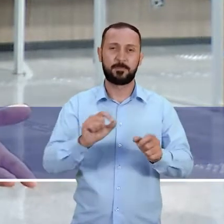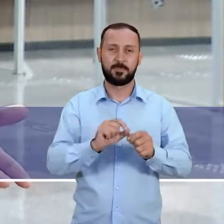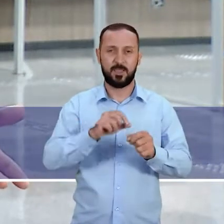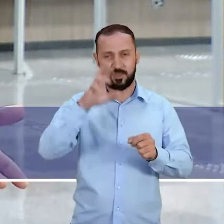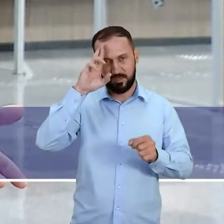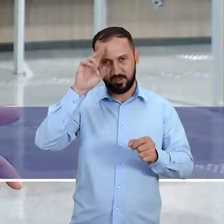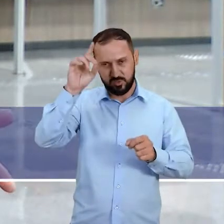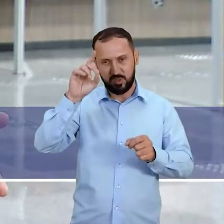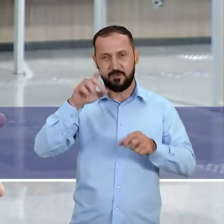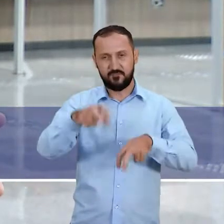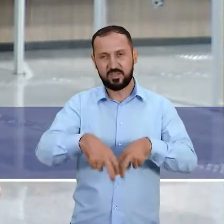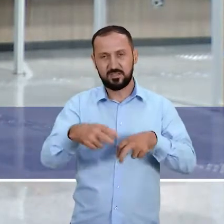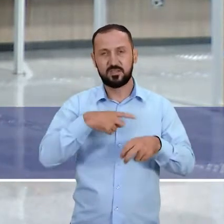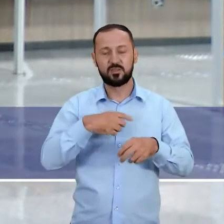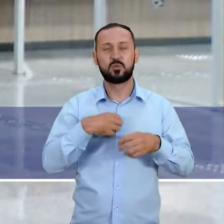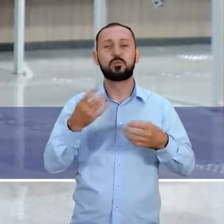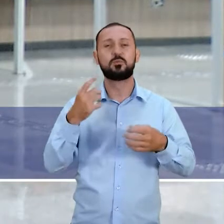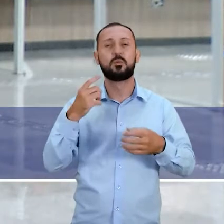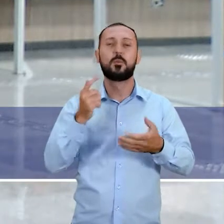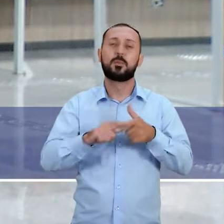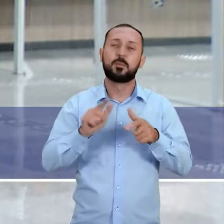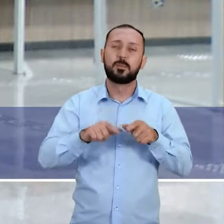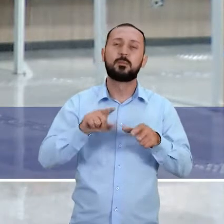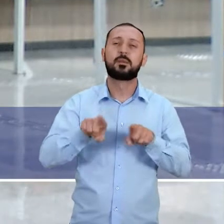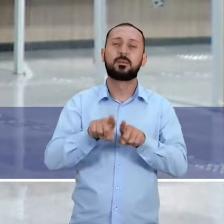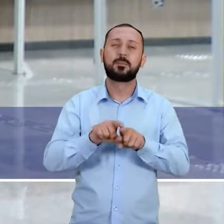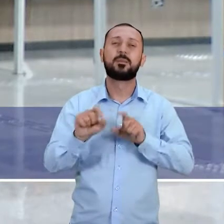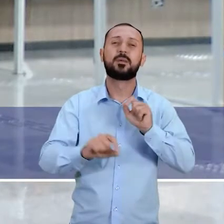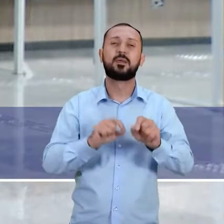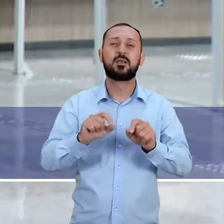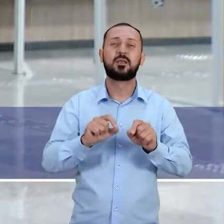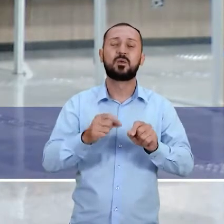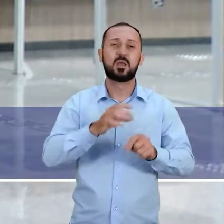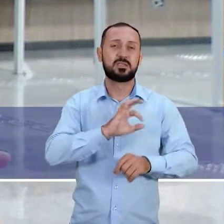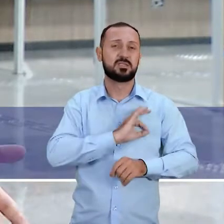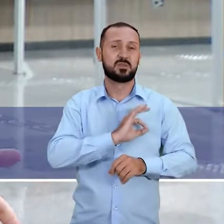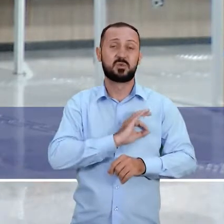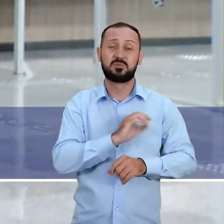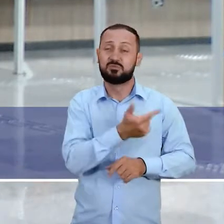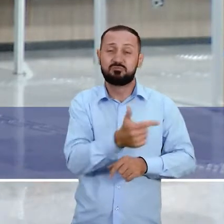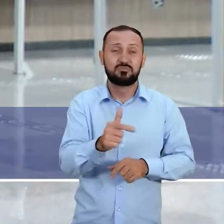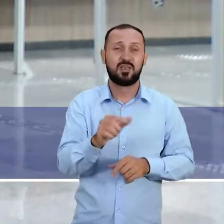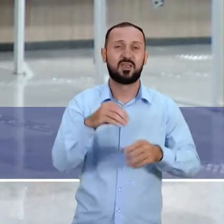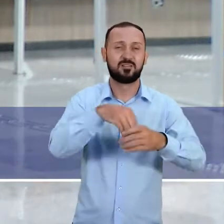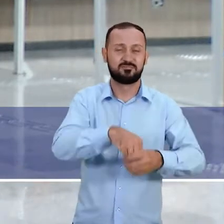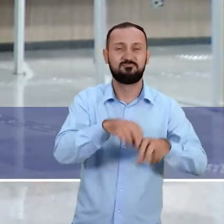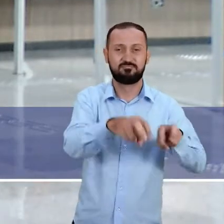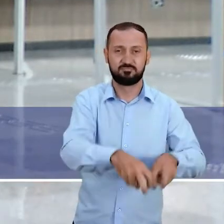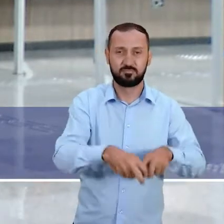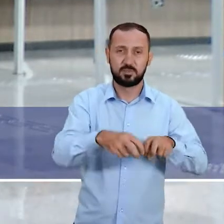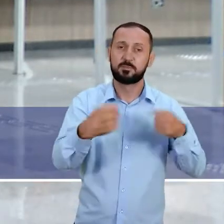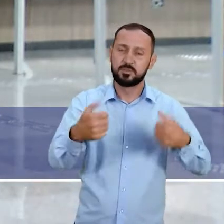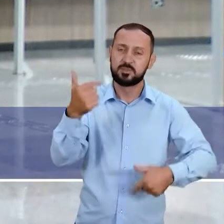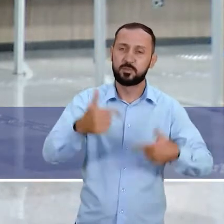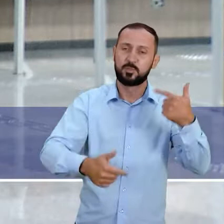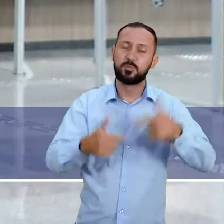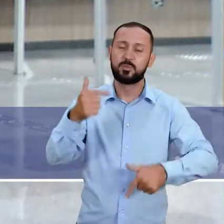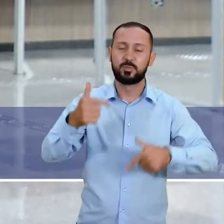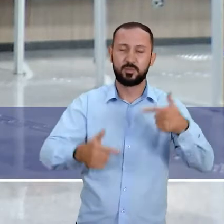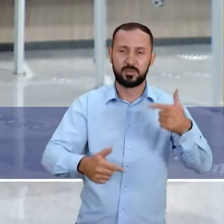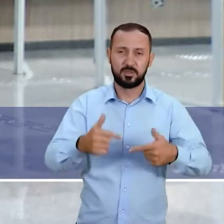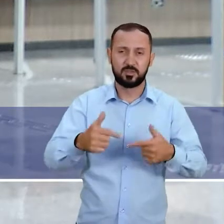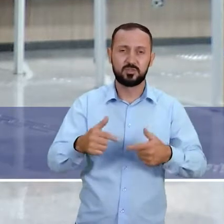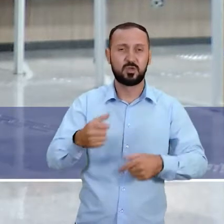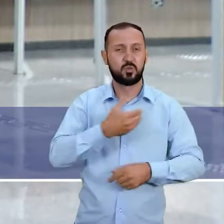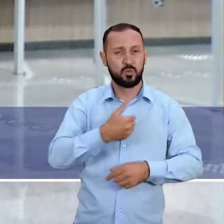muitos produtores também alegam que vêm sofrendo com a falta de segurança no campo. Diante desse cenário, políticas públicas por parte